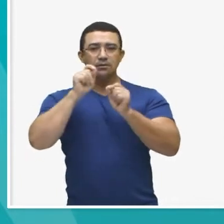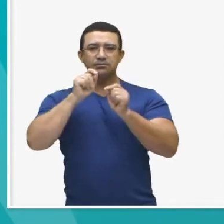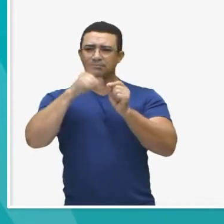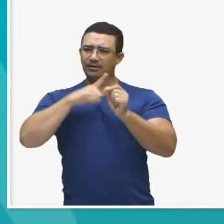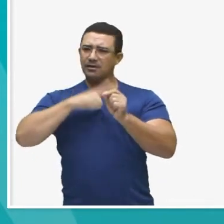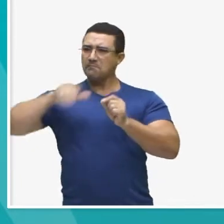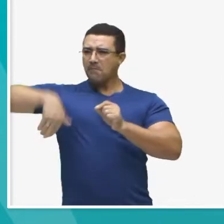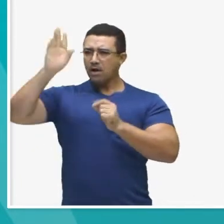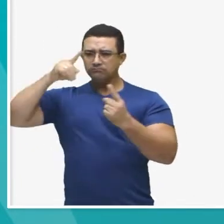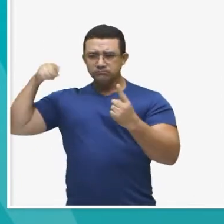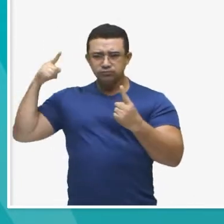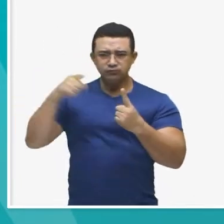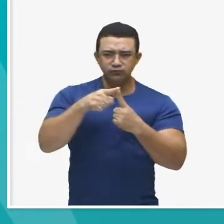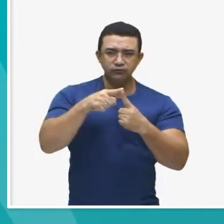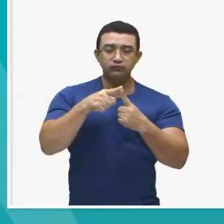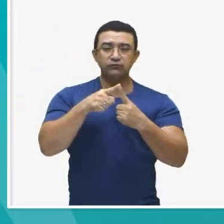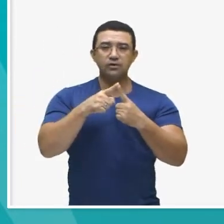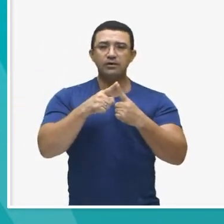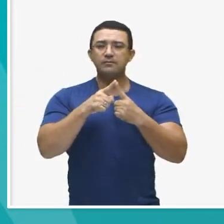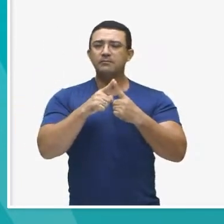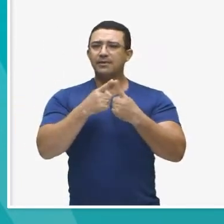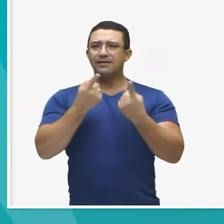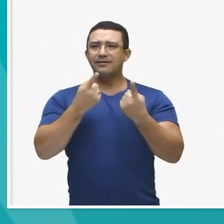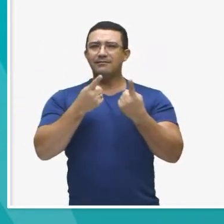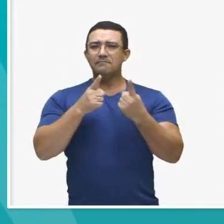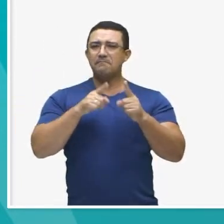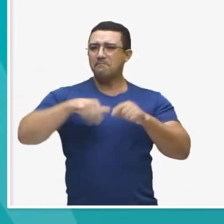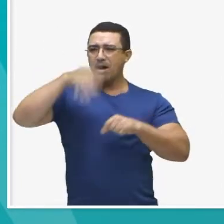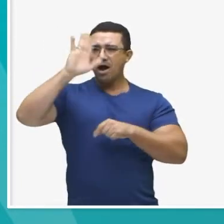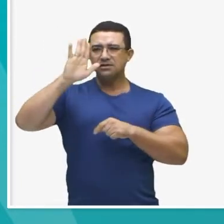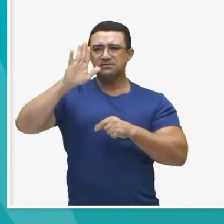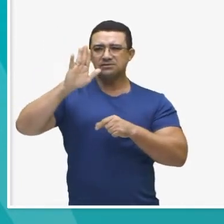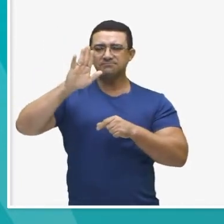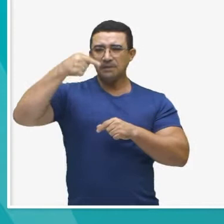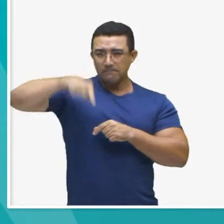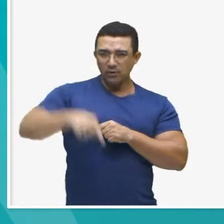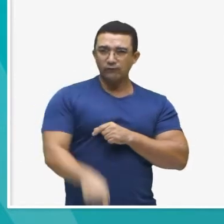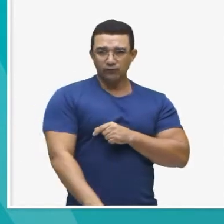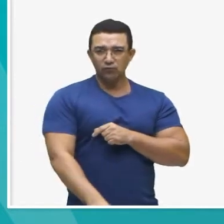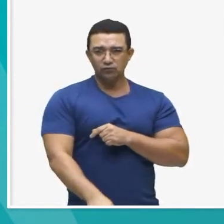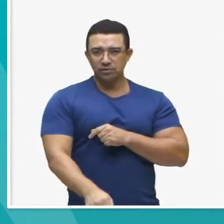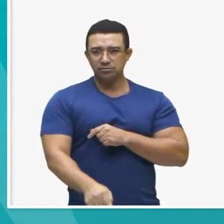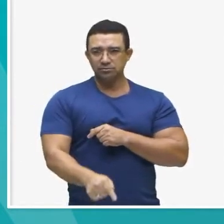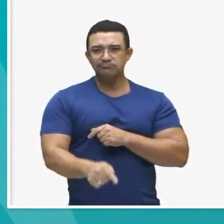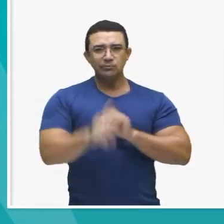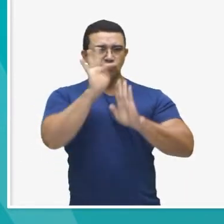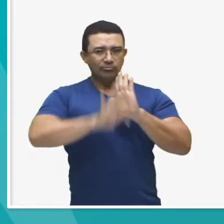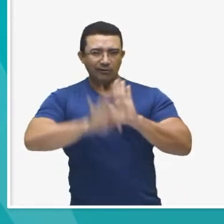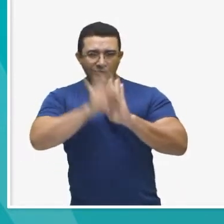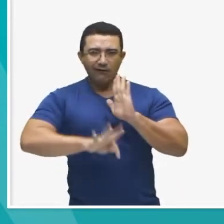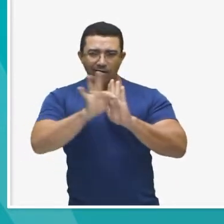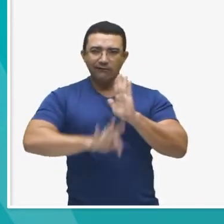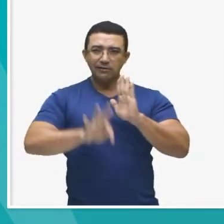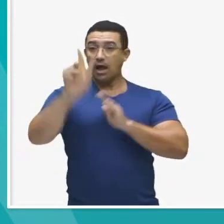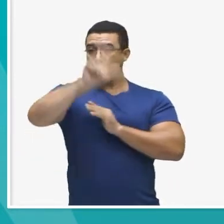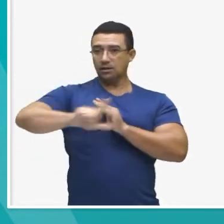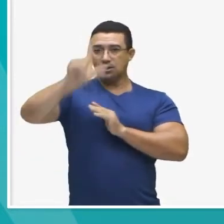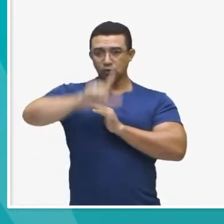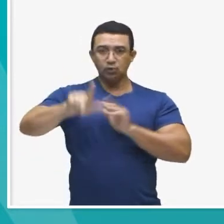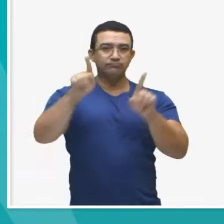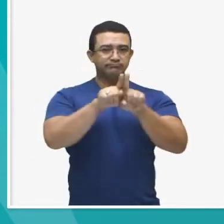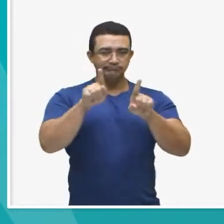Mais introspectiva. Por quê? Porque é muito mais interessante, muito mais importante